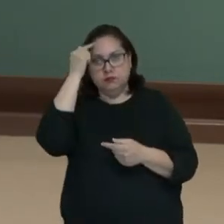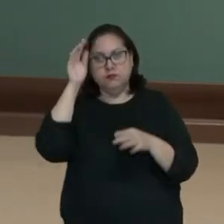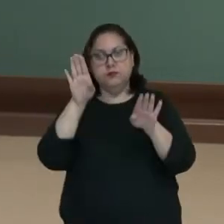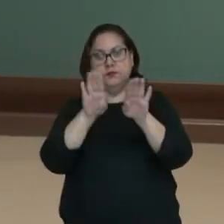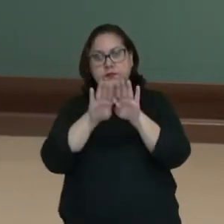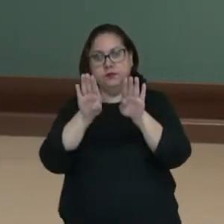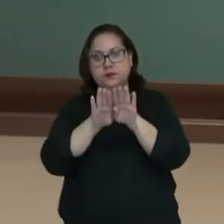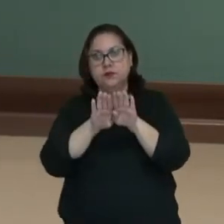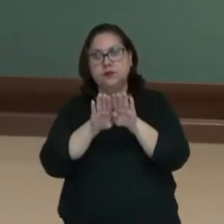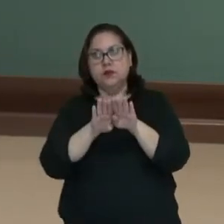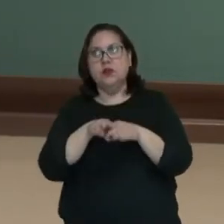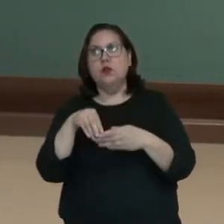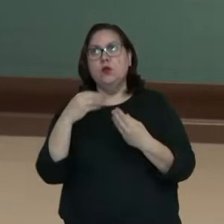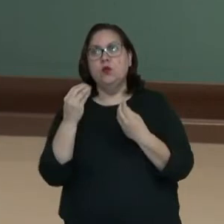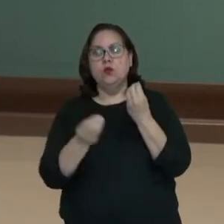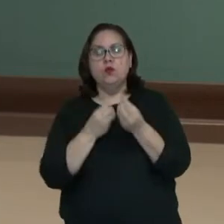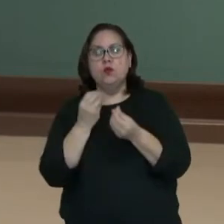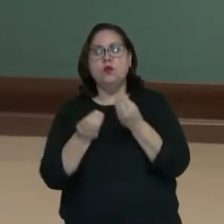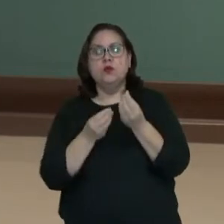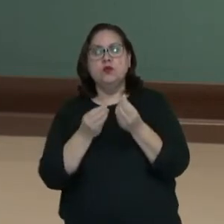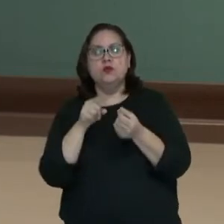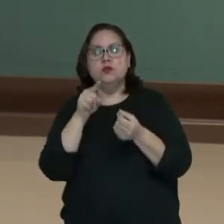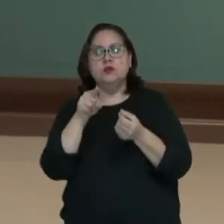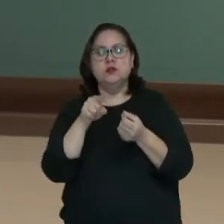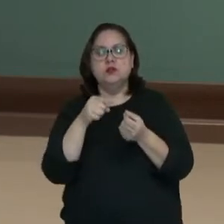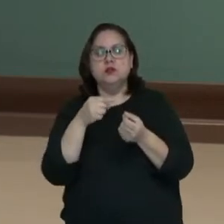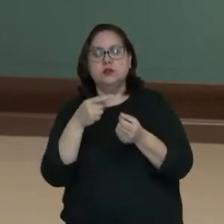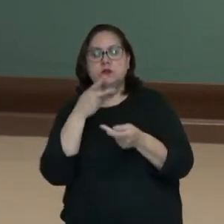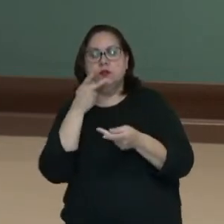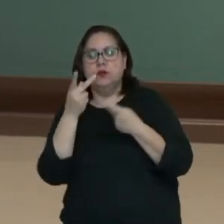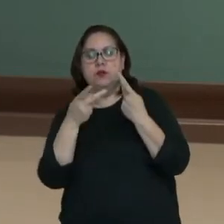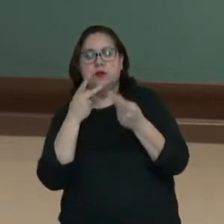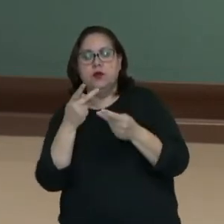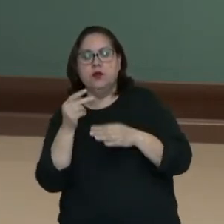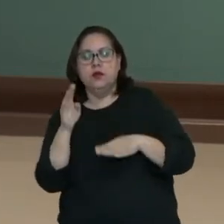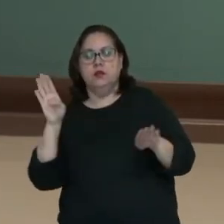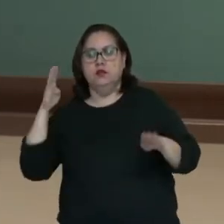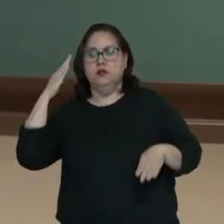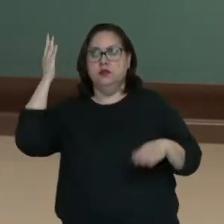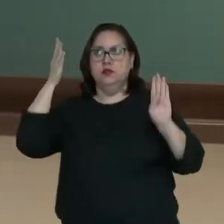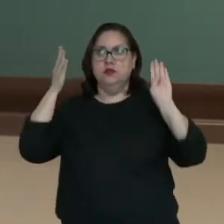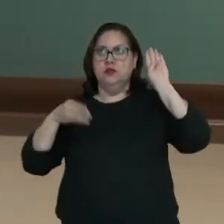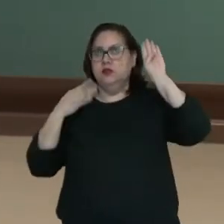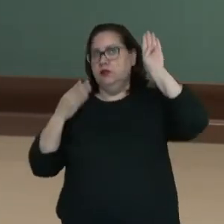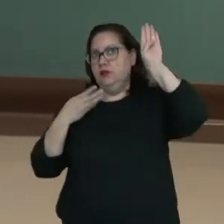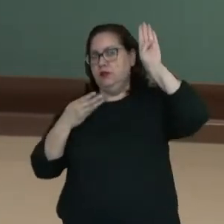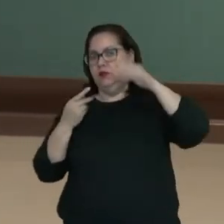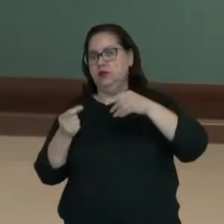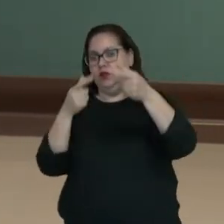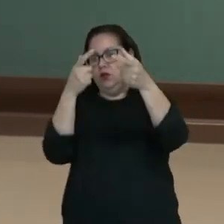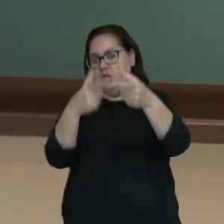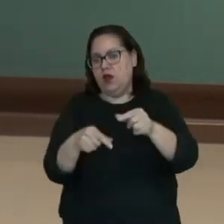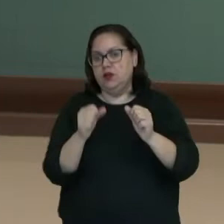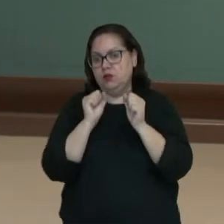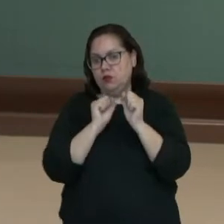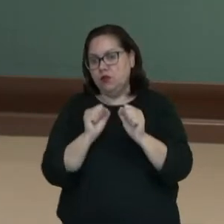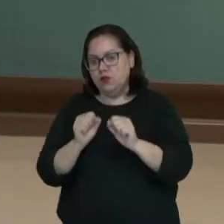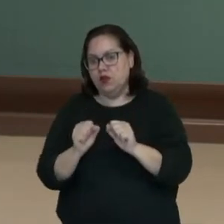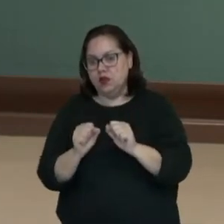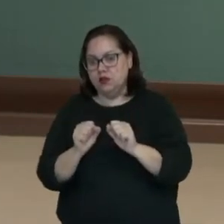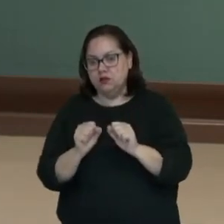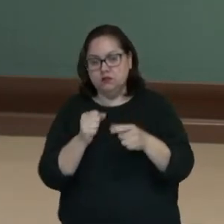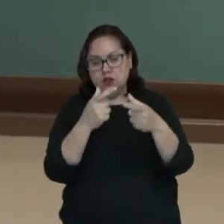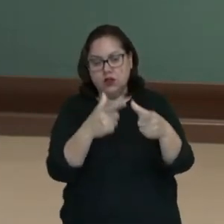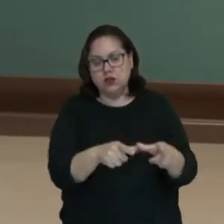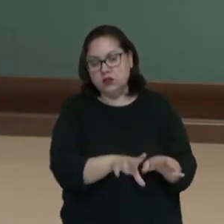também sobre como vão ser as propostas políticas, entendendo sempre que o lugar de poder é um lugar vago,